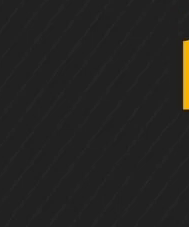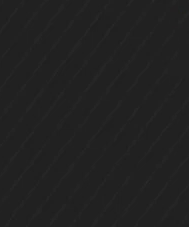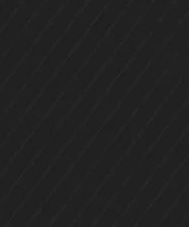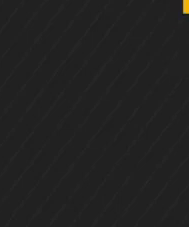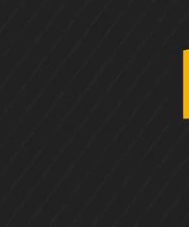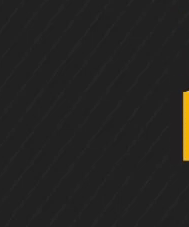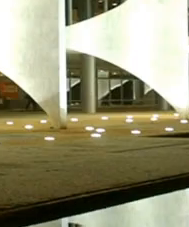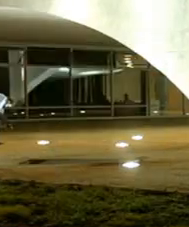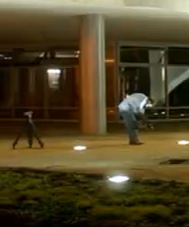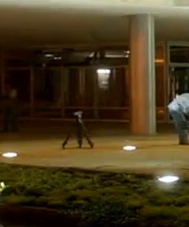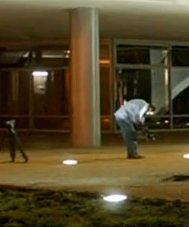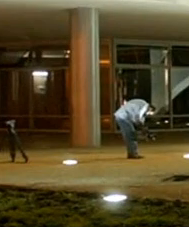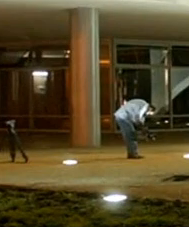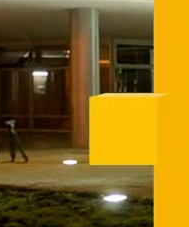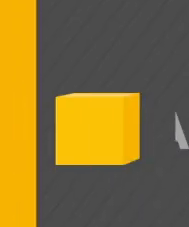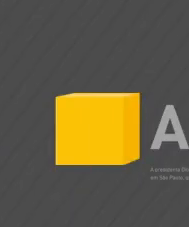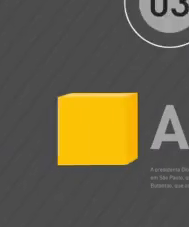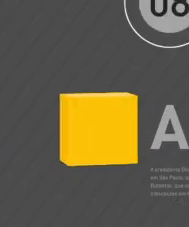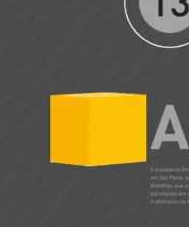Música